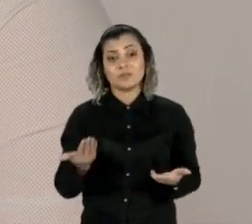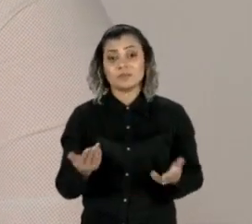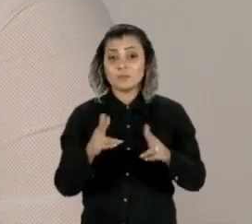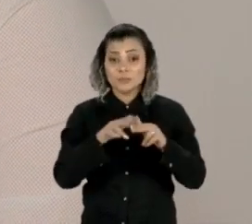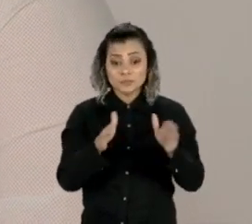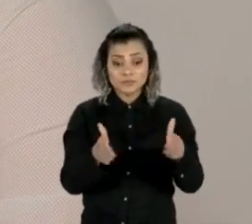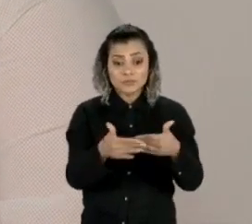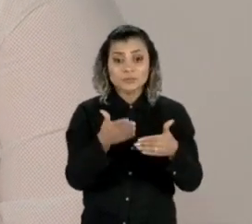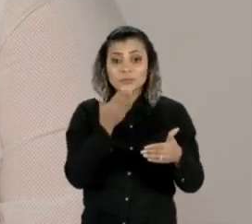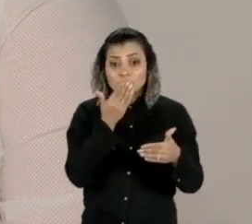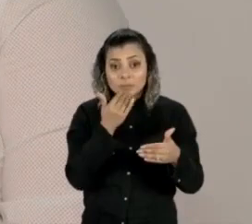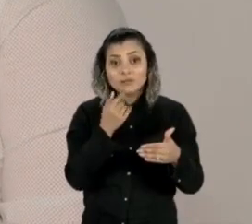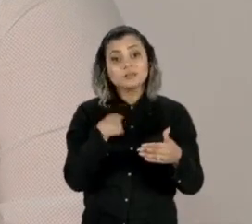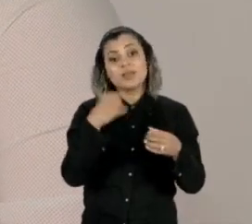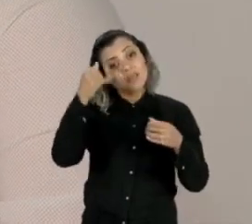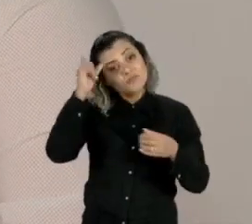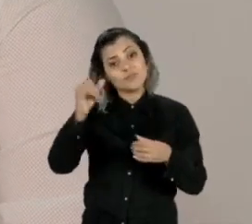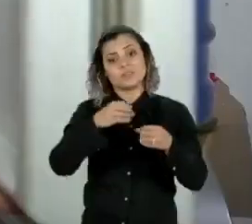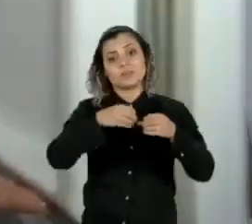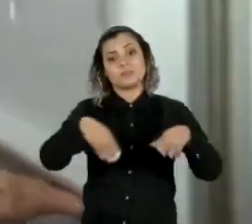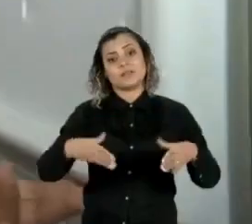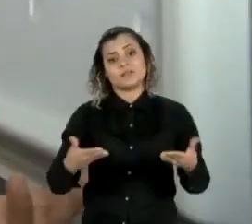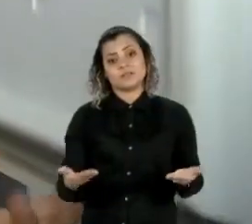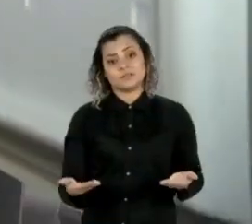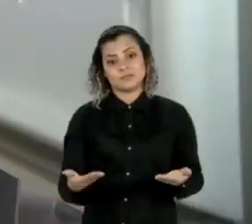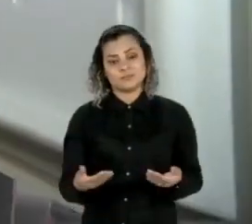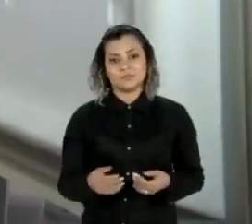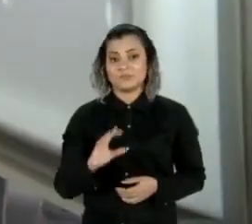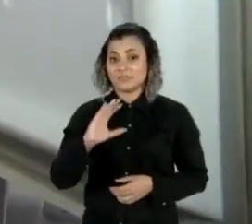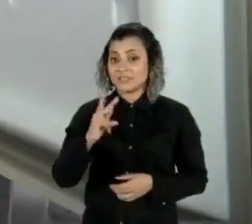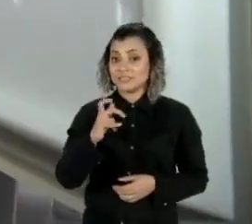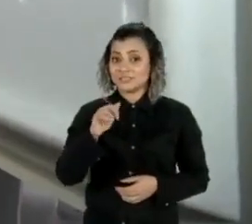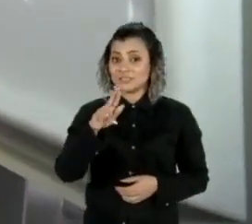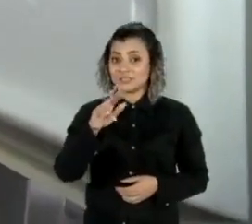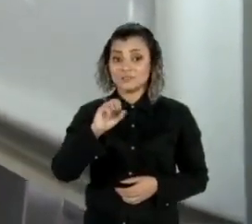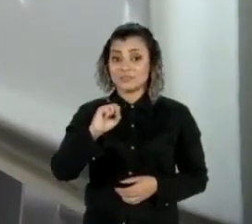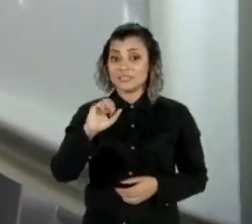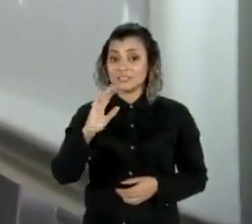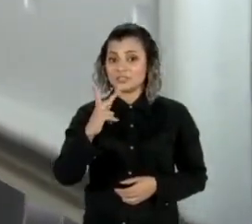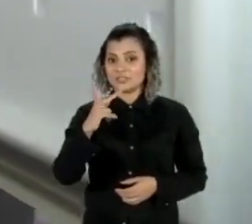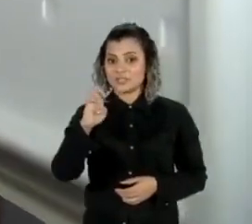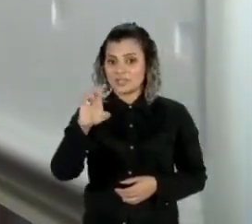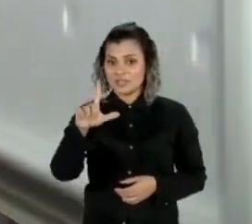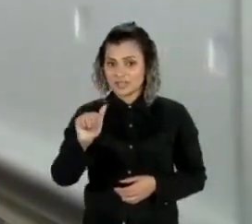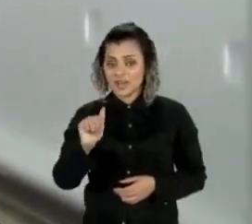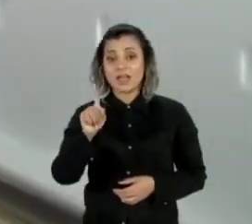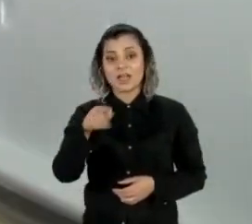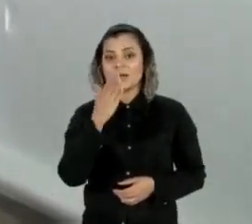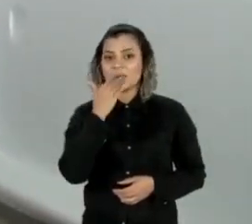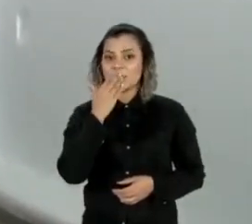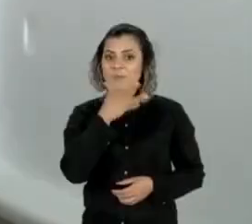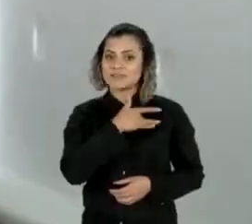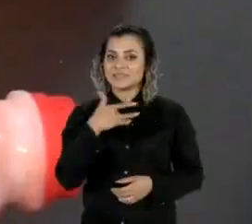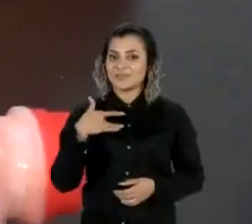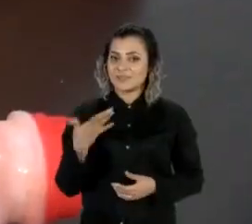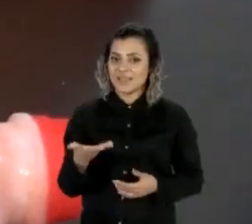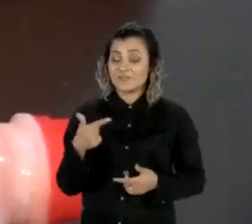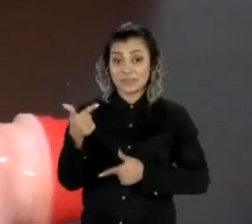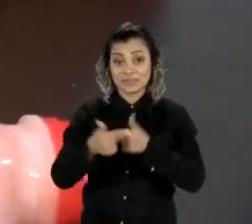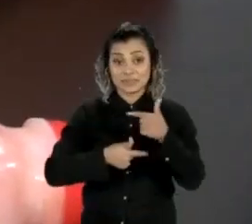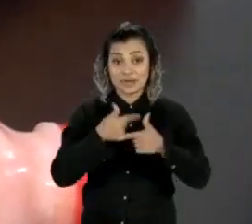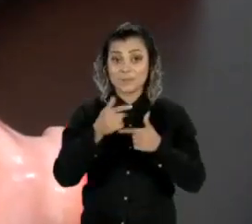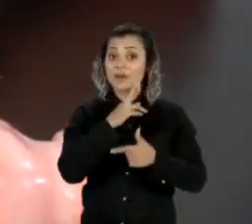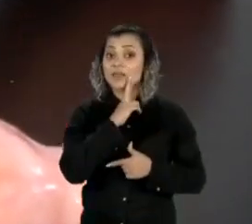marmita ela evita todas essas circunstâncias. Sheila faz parte do time das Marmitas Fit. Apesar de trabalhar